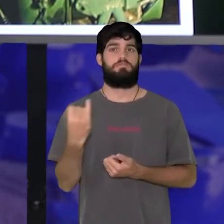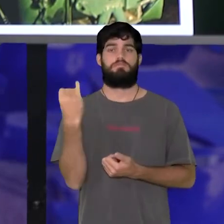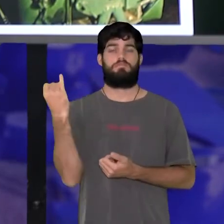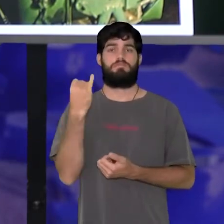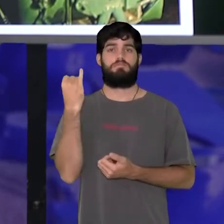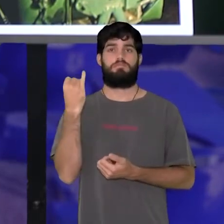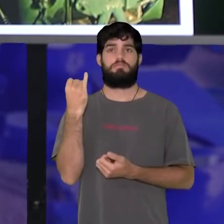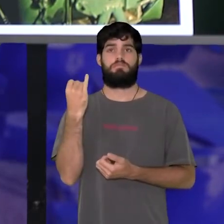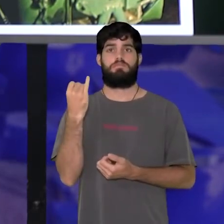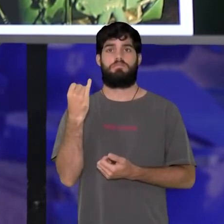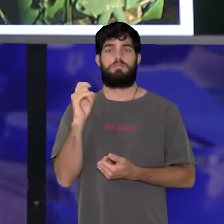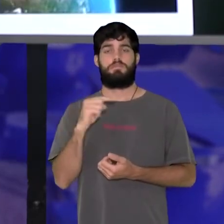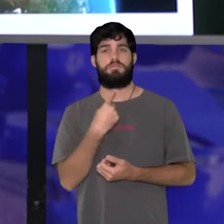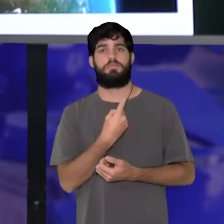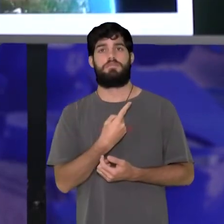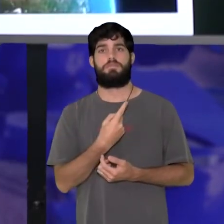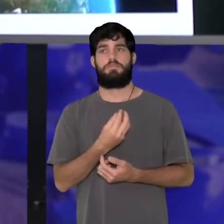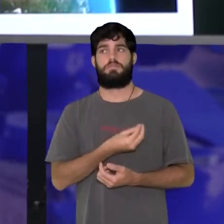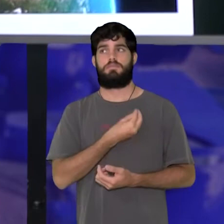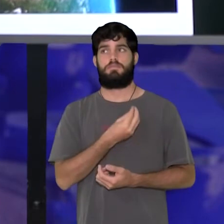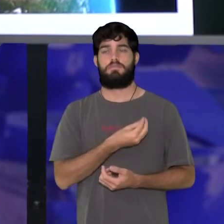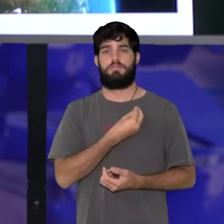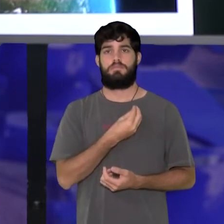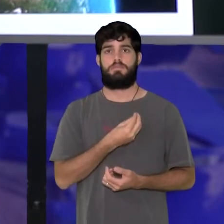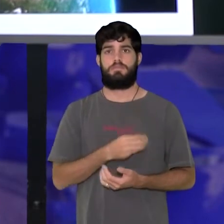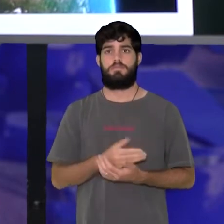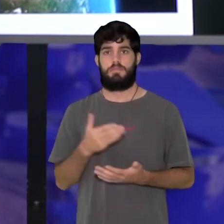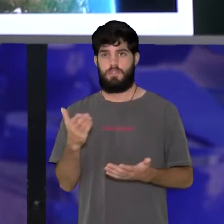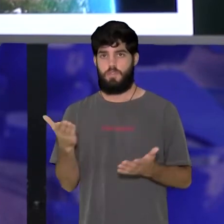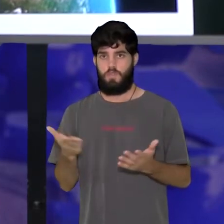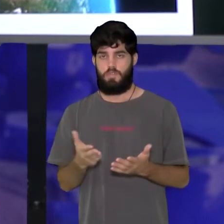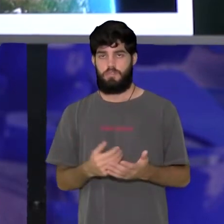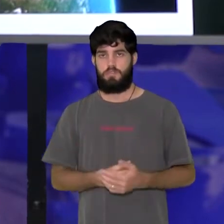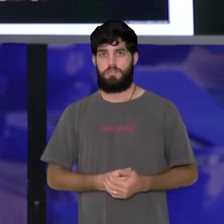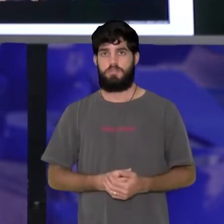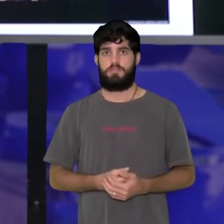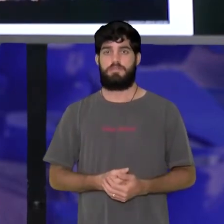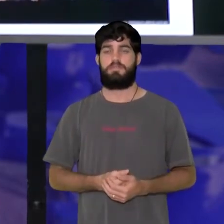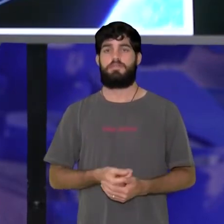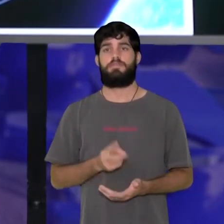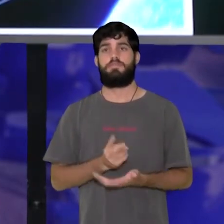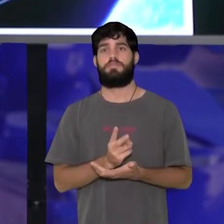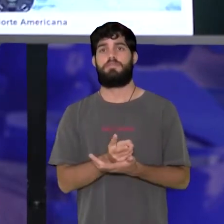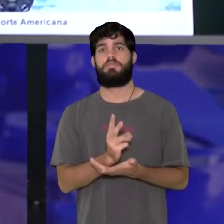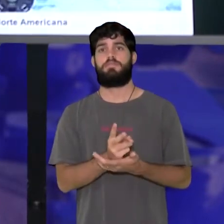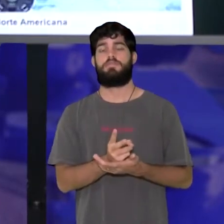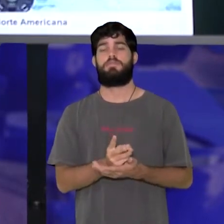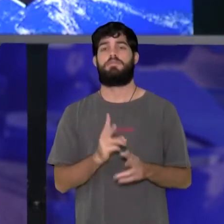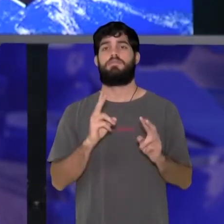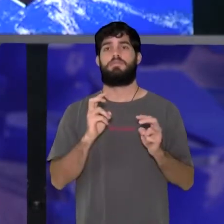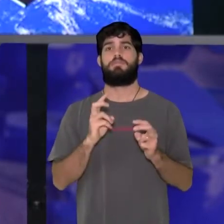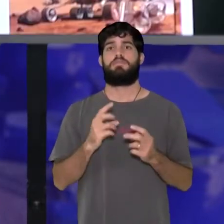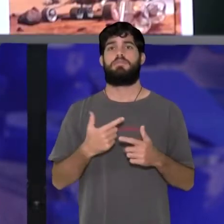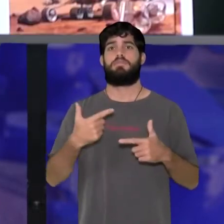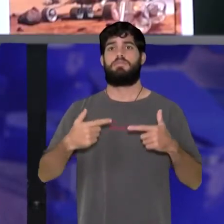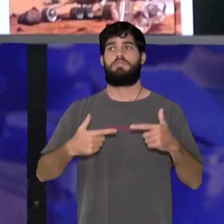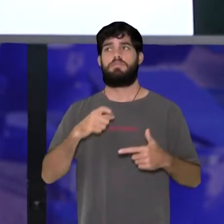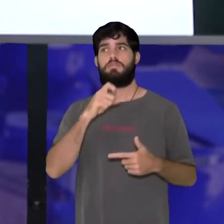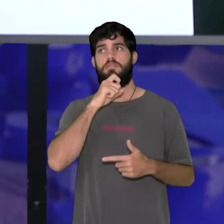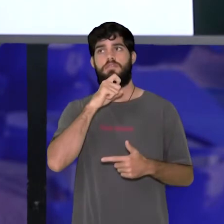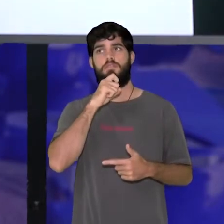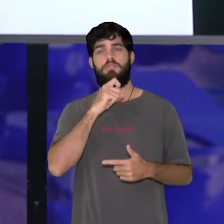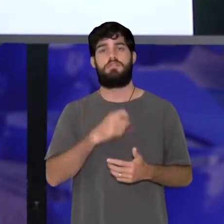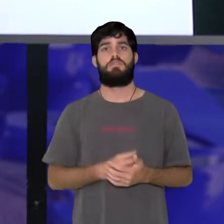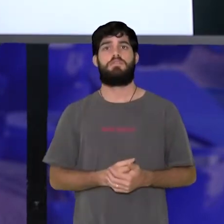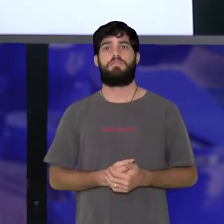importante para a nossa existência na atualidade, né? Continuando ainda sobre a Guerra Fria,